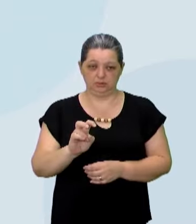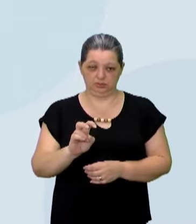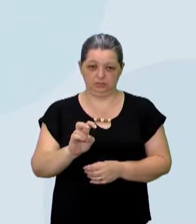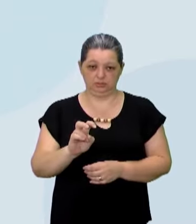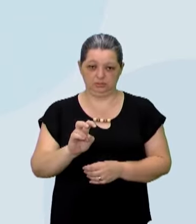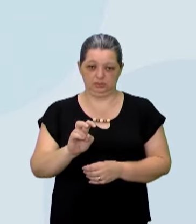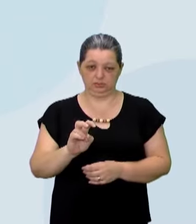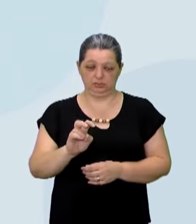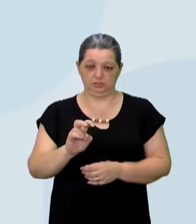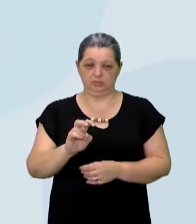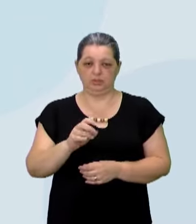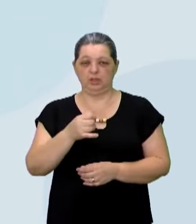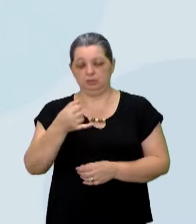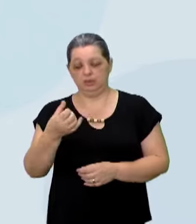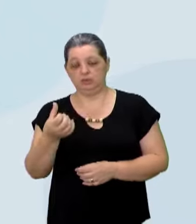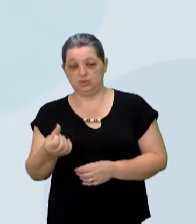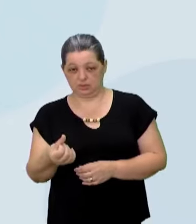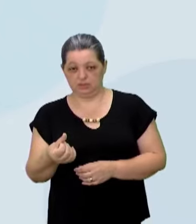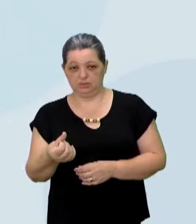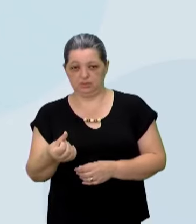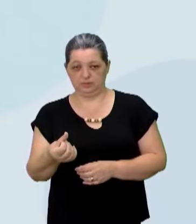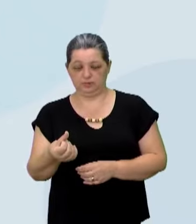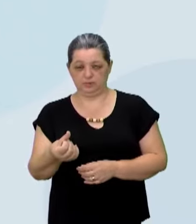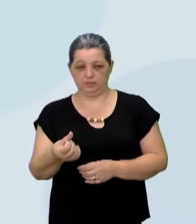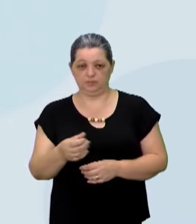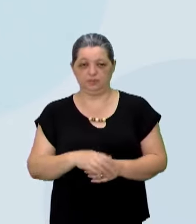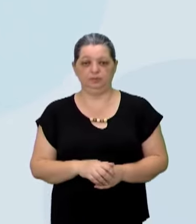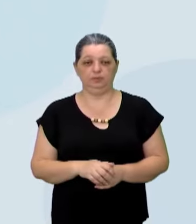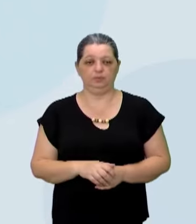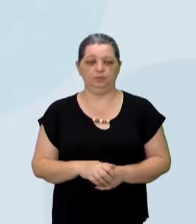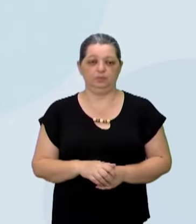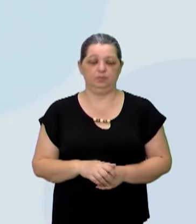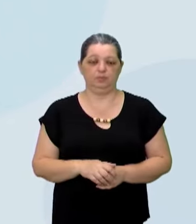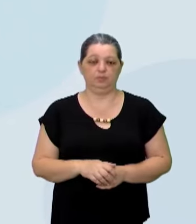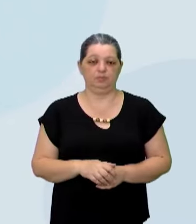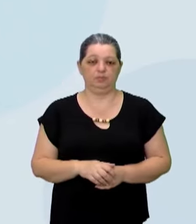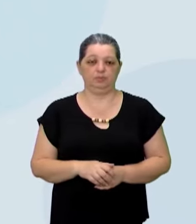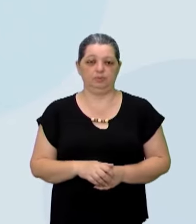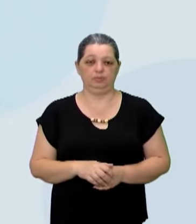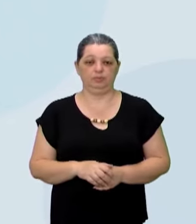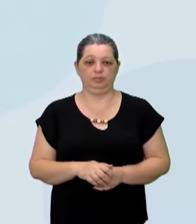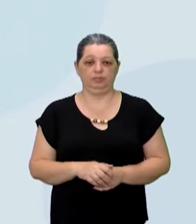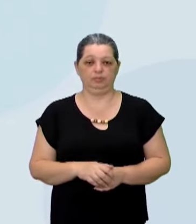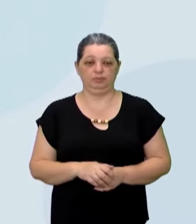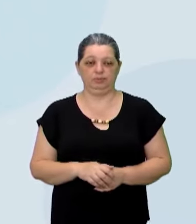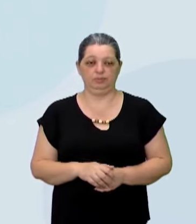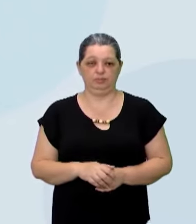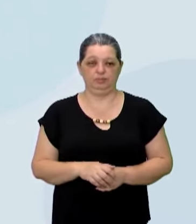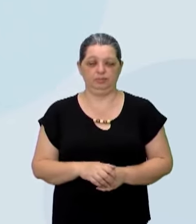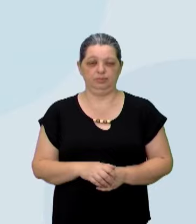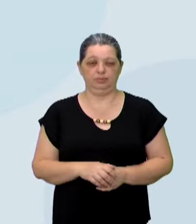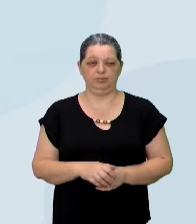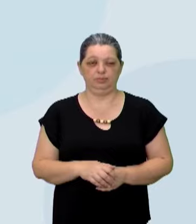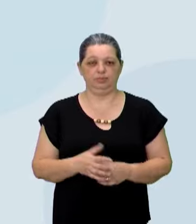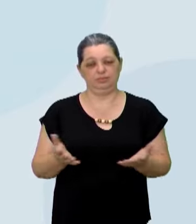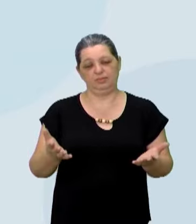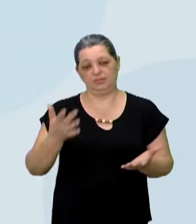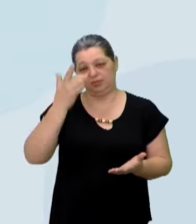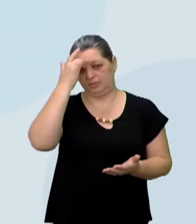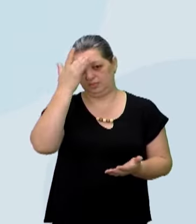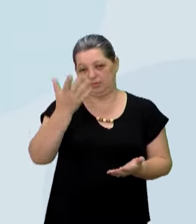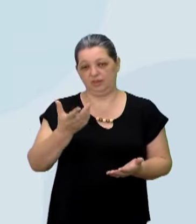centésimos com os 6 inteiros, tá? Então, eu vou escrever assim, ó. Essa tá dá de cabeça, hein, Tony? Essa foi de Se graça.